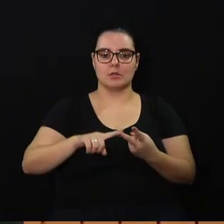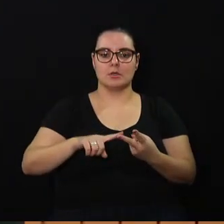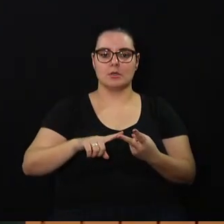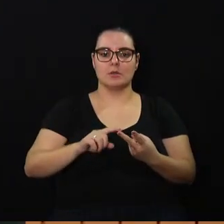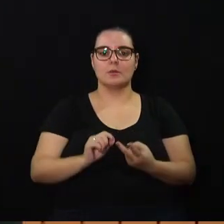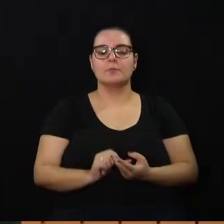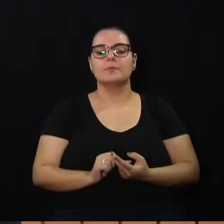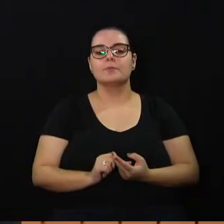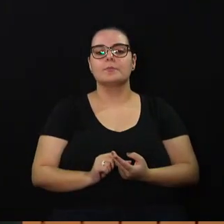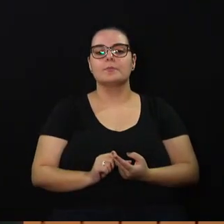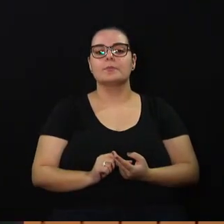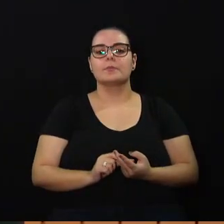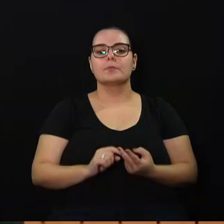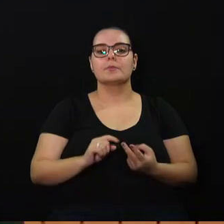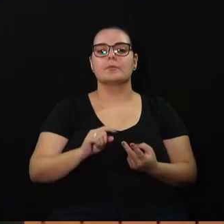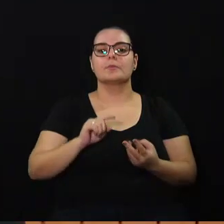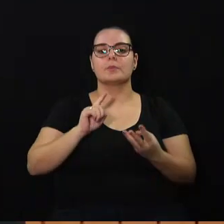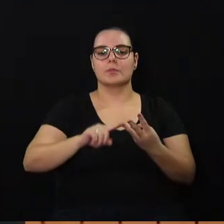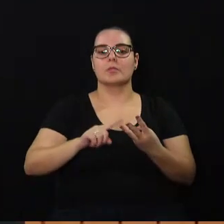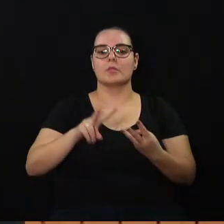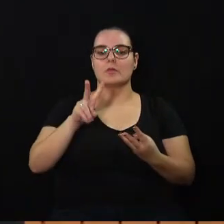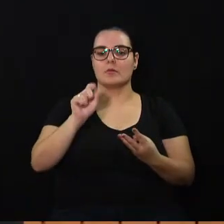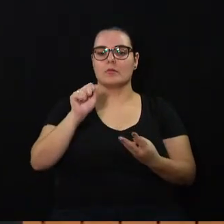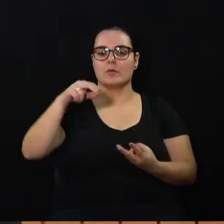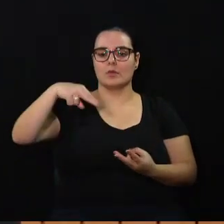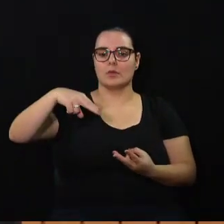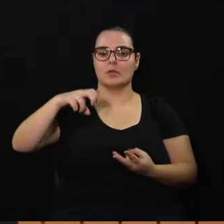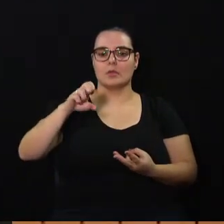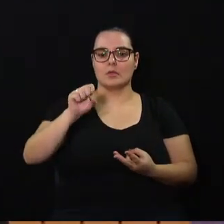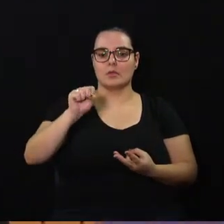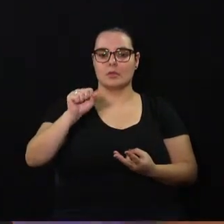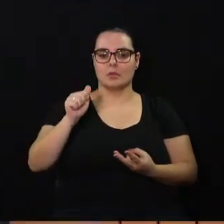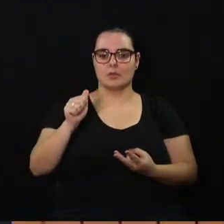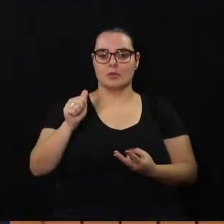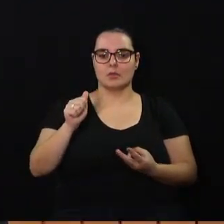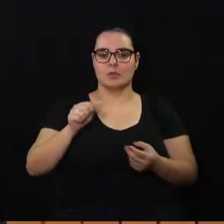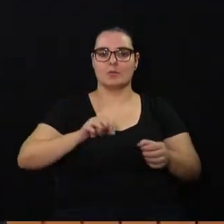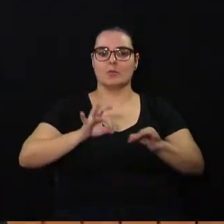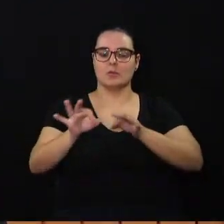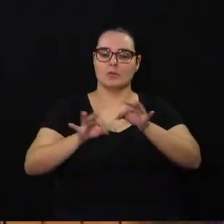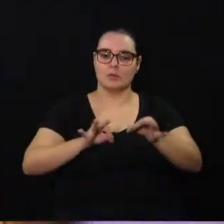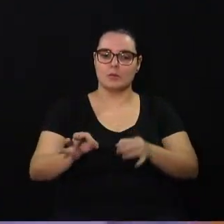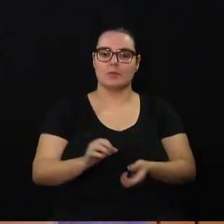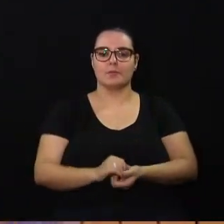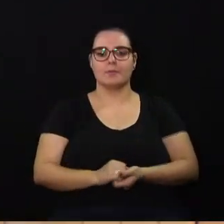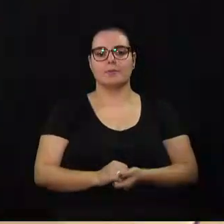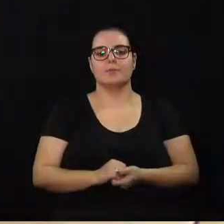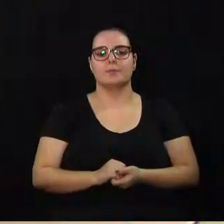e vanessa portiolli pedagoga para dar início aos nossos trabalhos